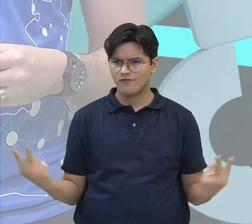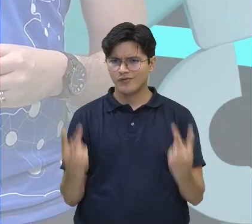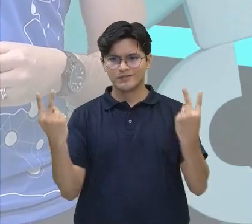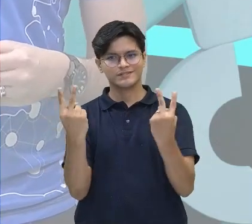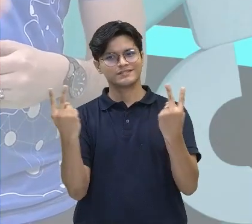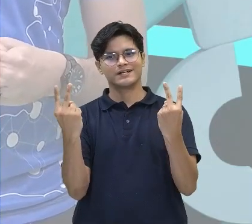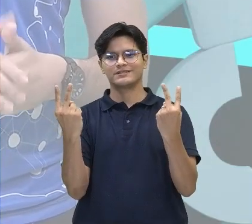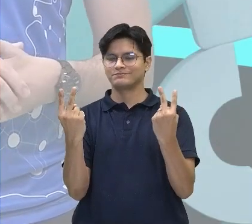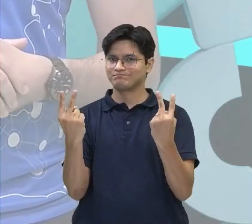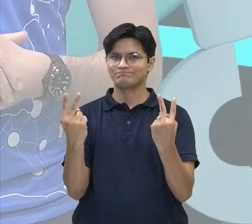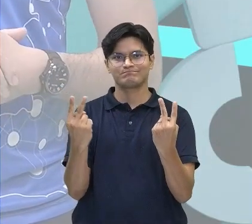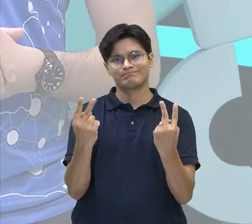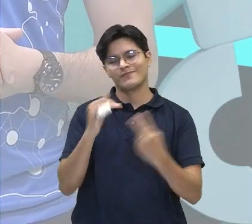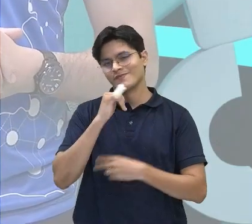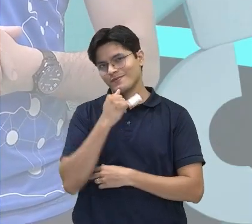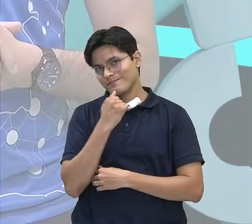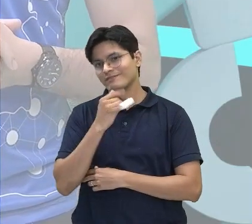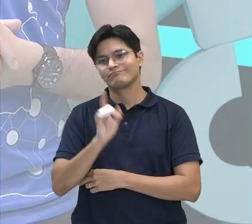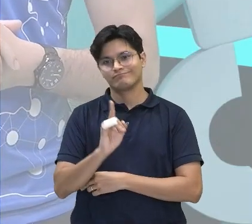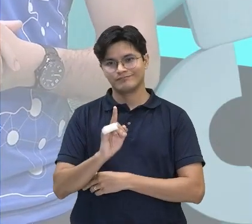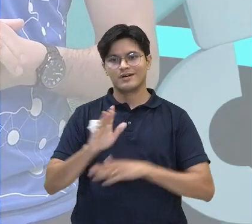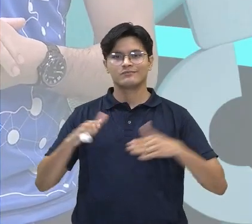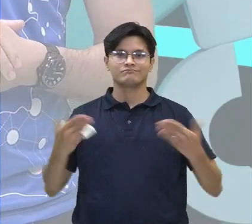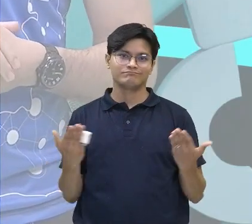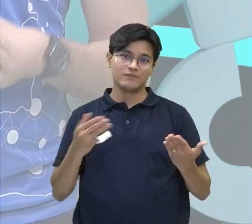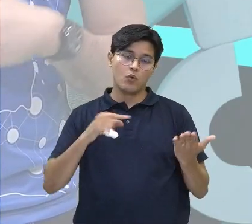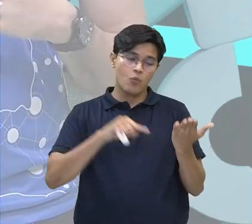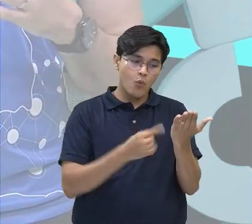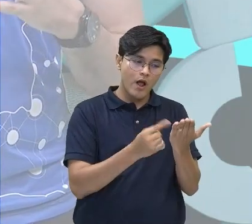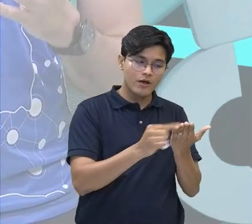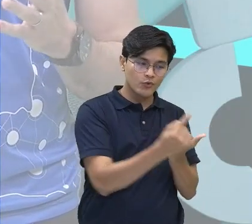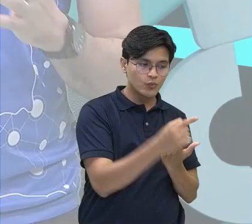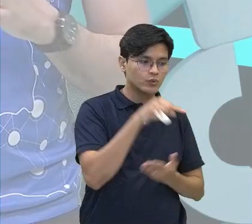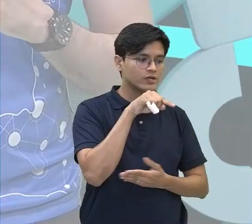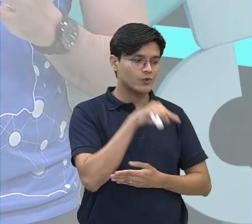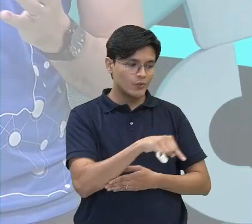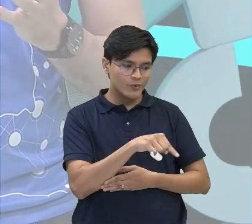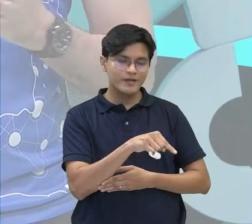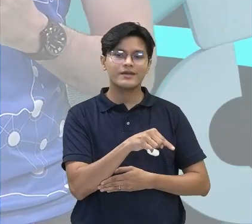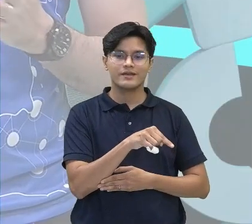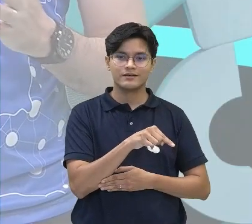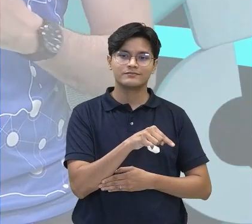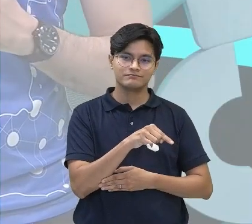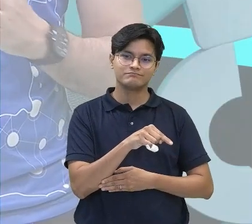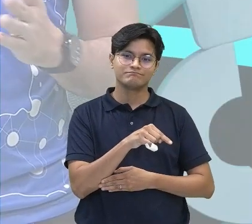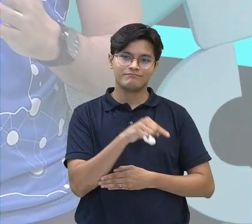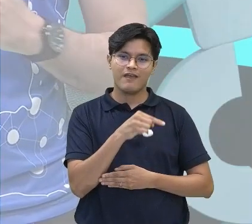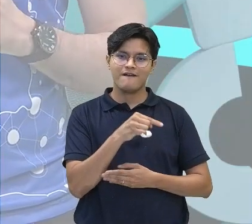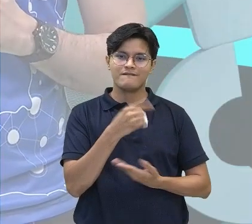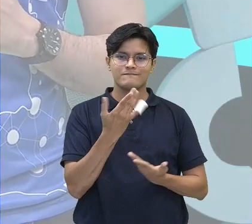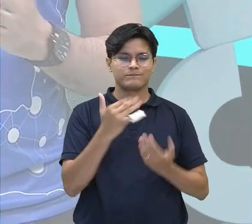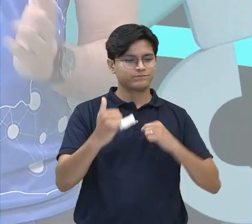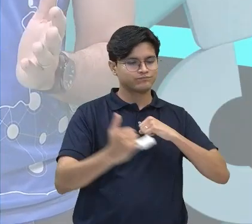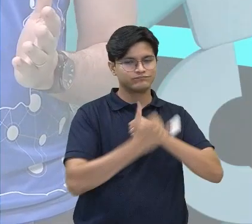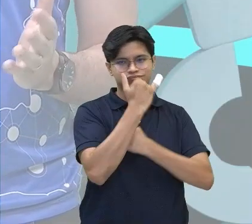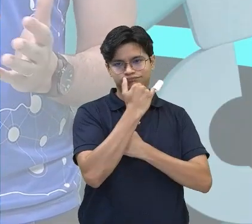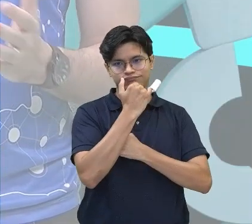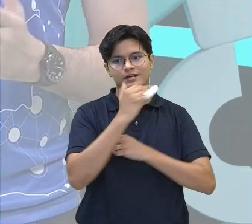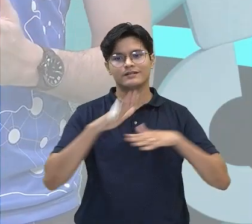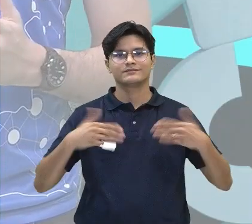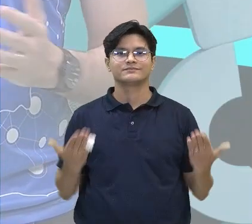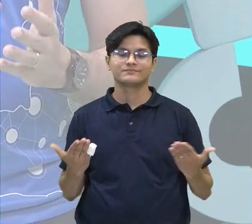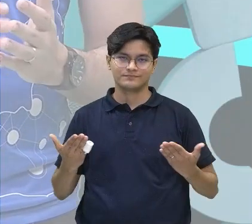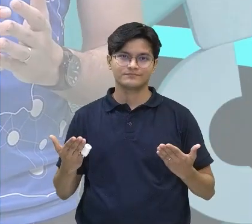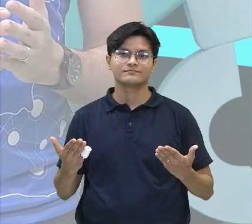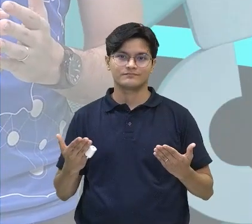dela, acaba caindo por terra no final. A gente está interpretando aqui porque faz todo sentido para a gente compreender